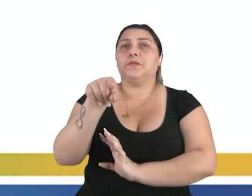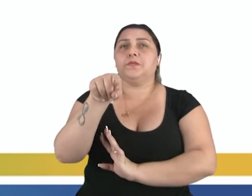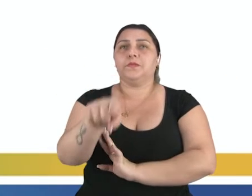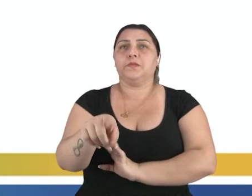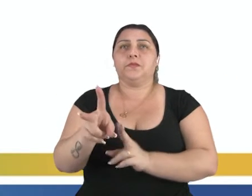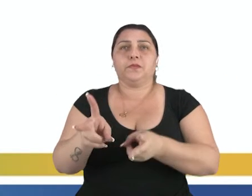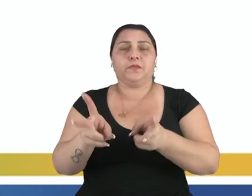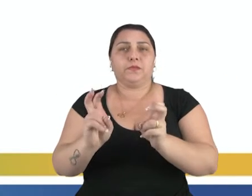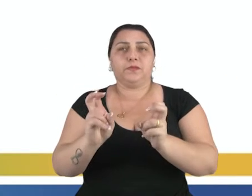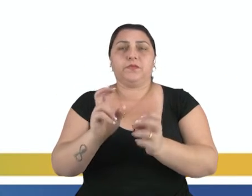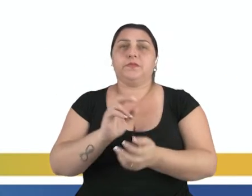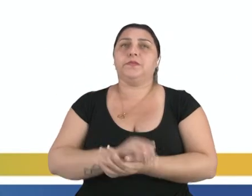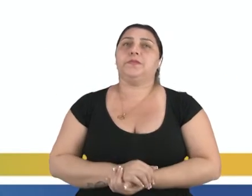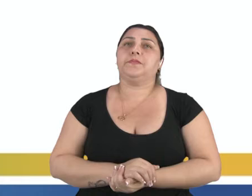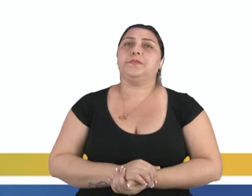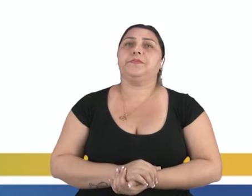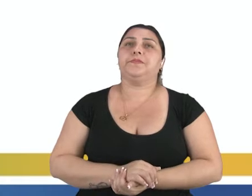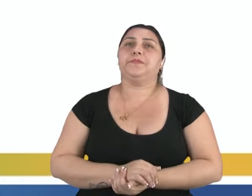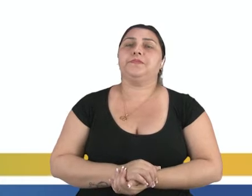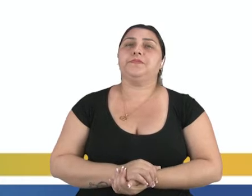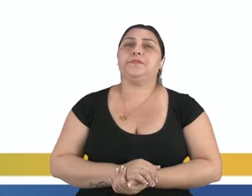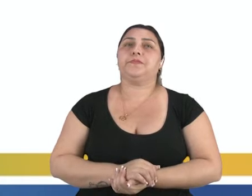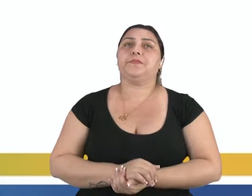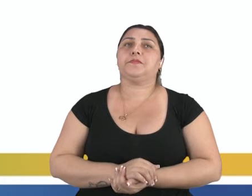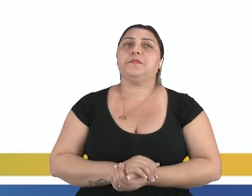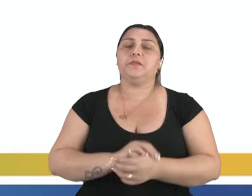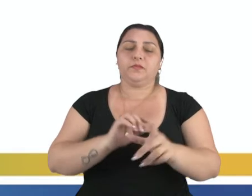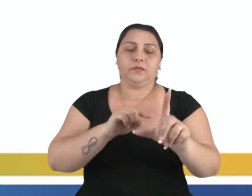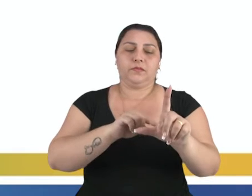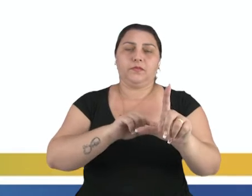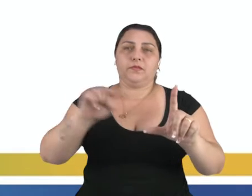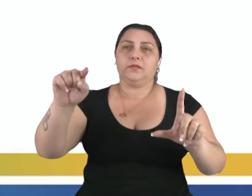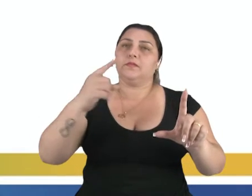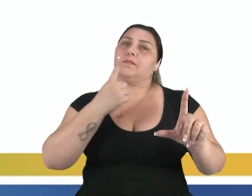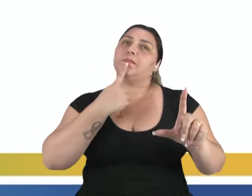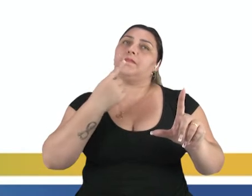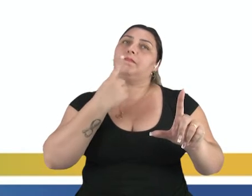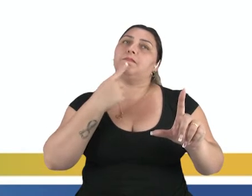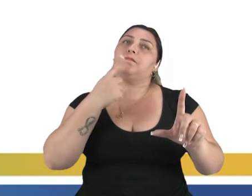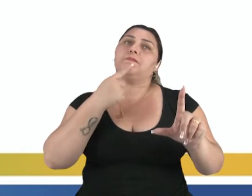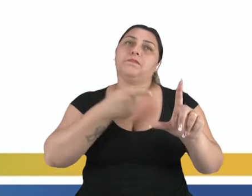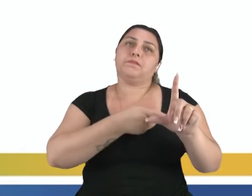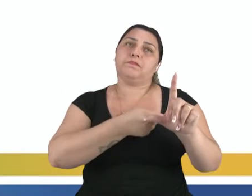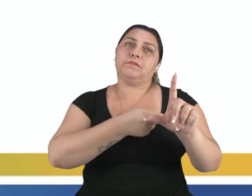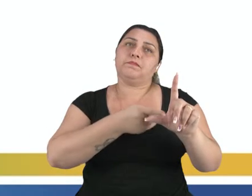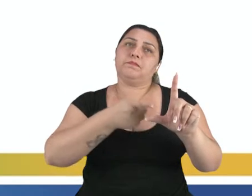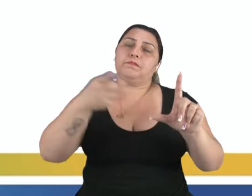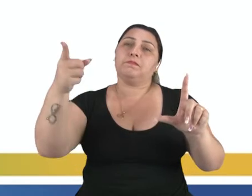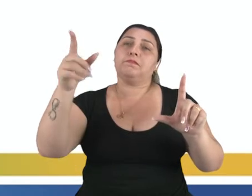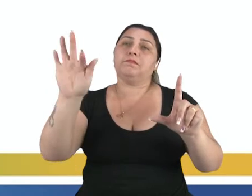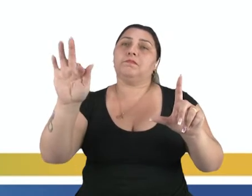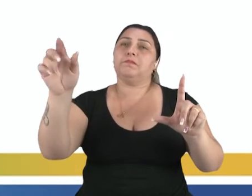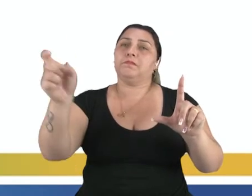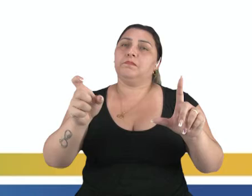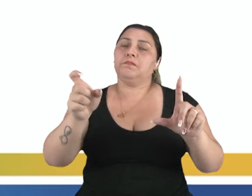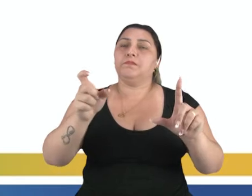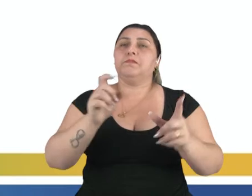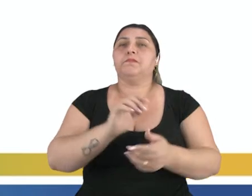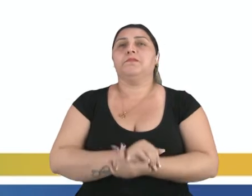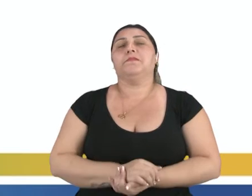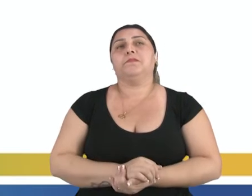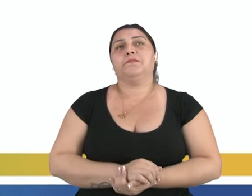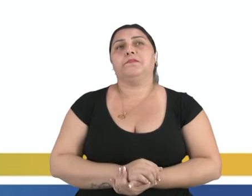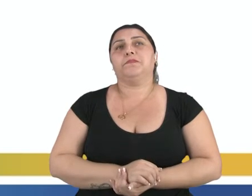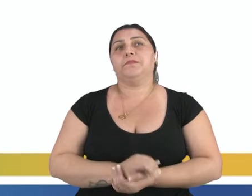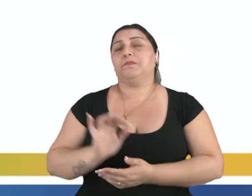vermelha, onde ela passará no eixo f de x, ou seja, no eixo do y. E aí você vai ter lá a representação